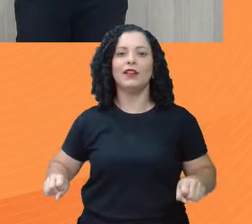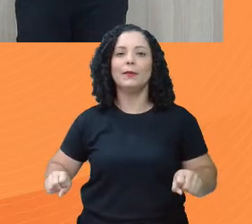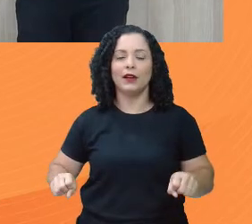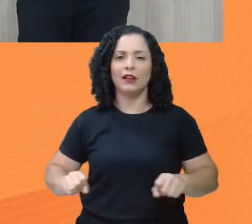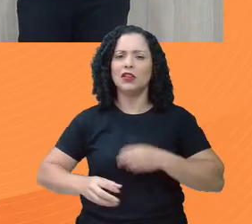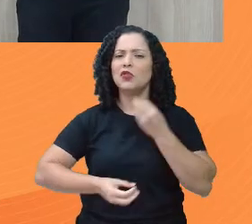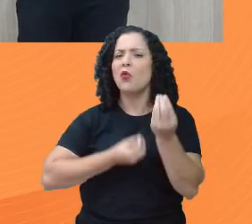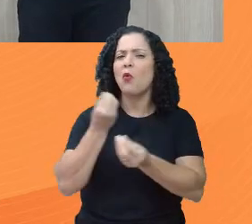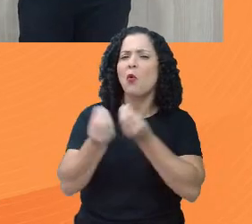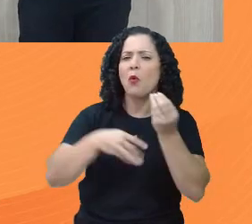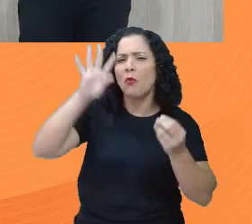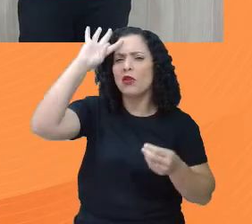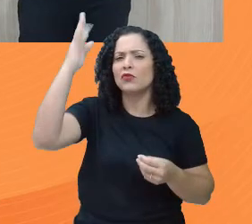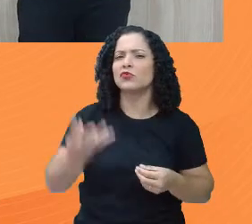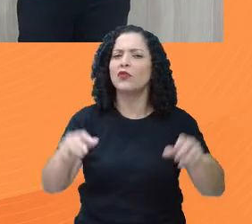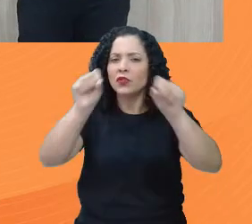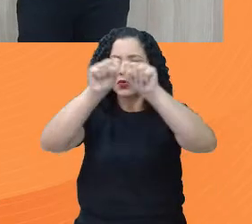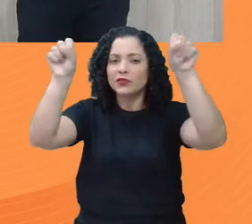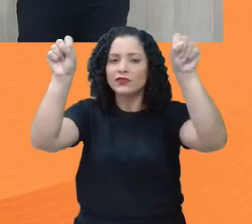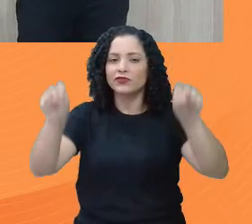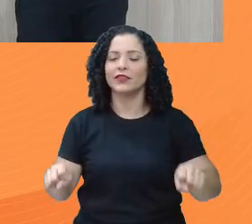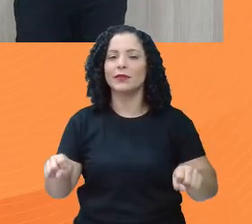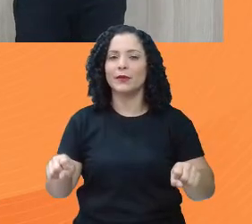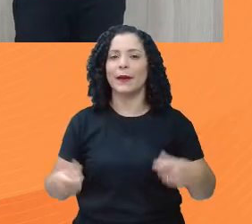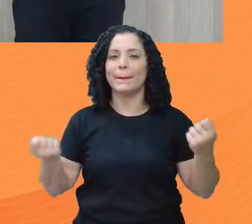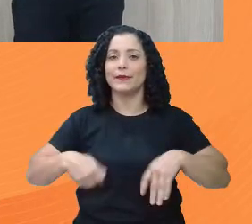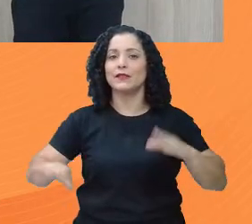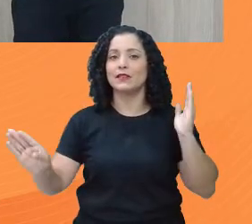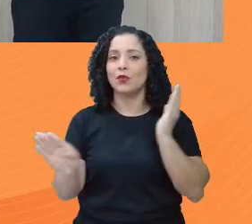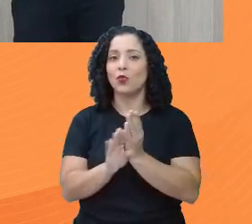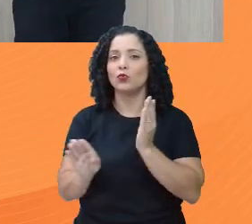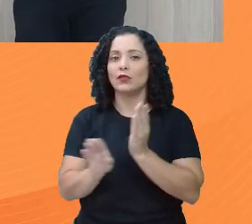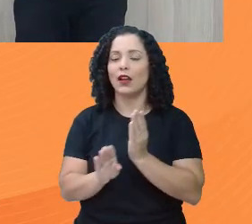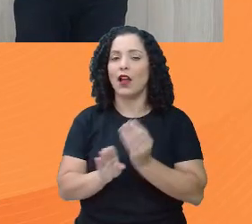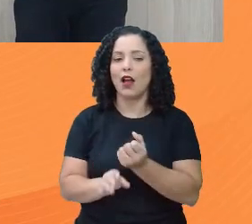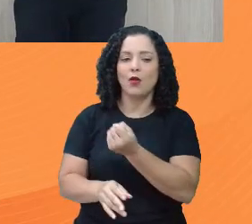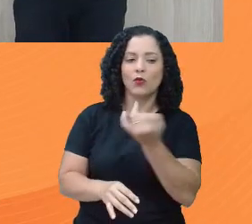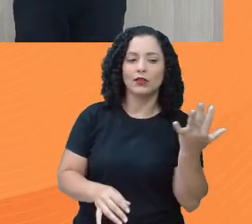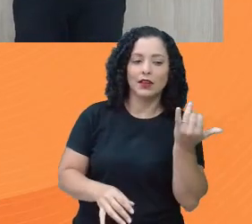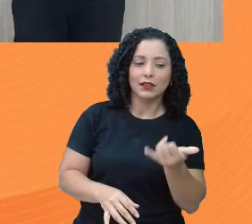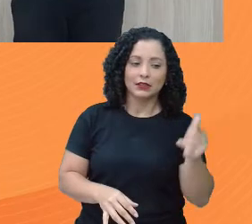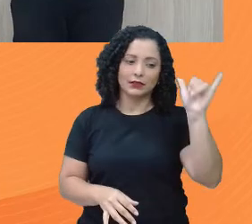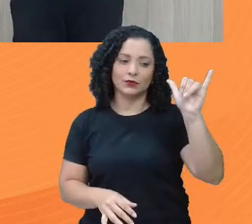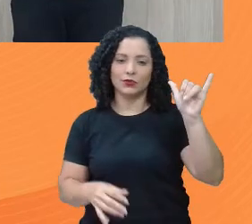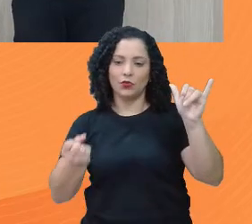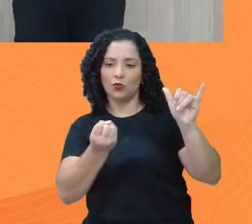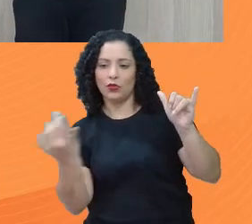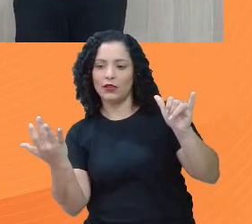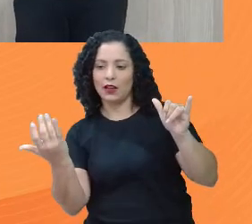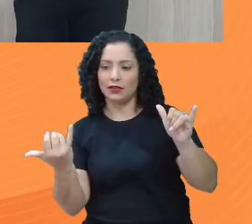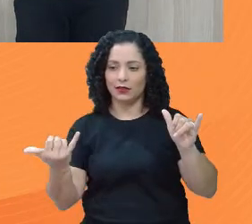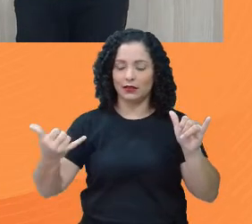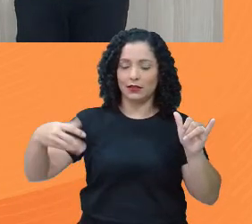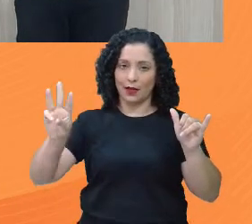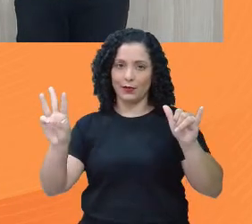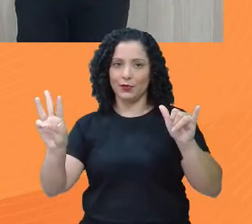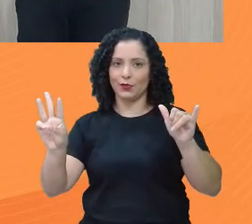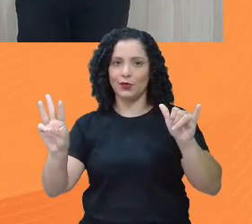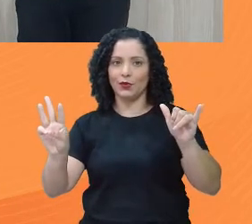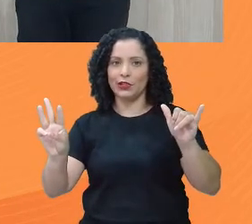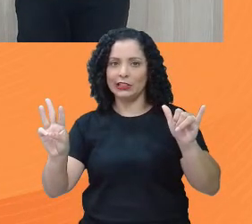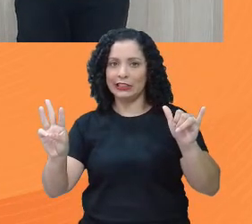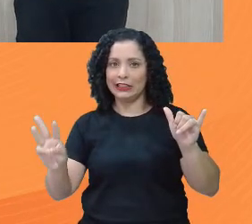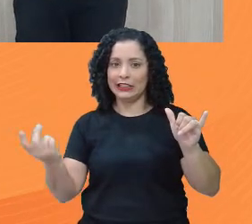resolver o sistema? Eu preciso encontrar um valor para y e um valor para w que satisfaça essas